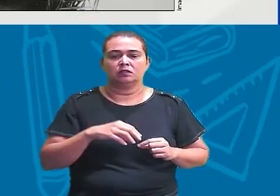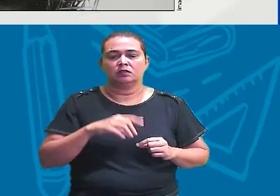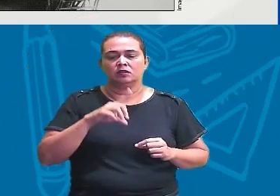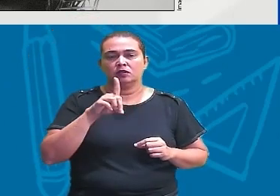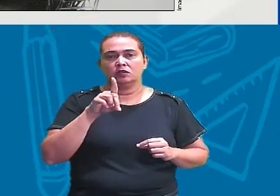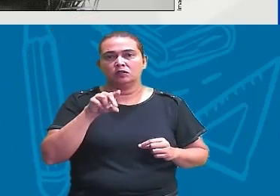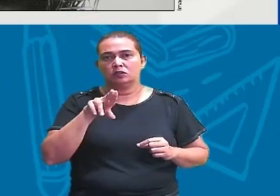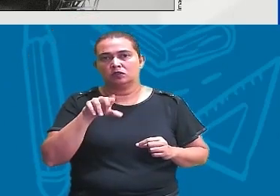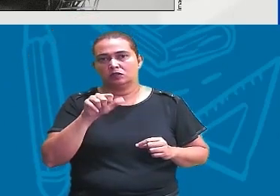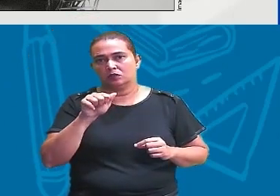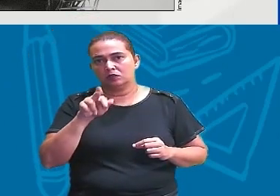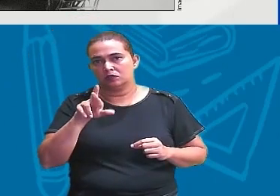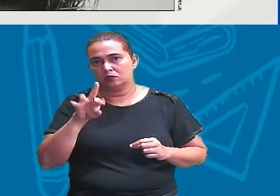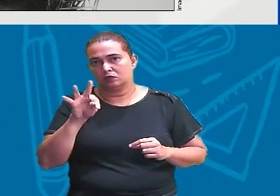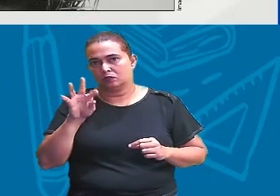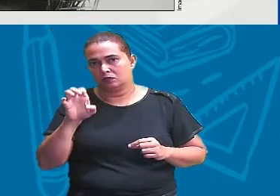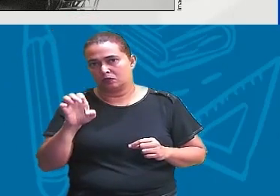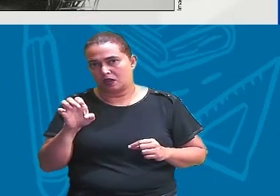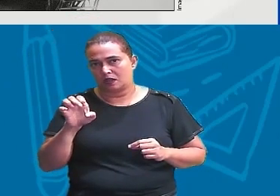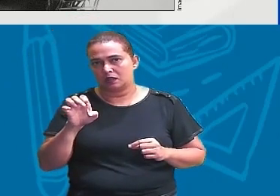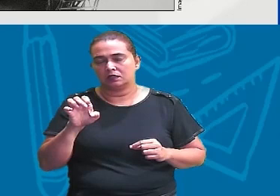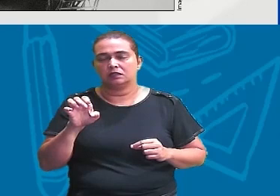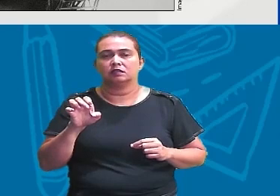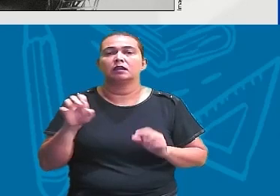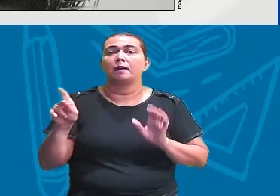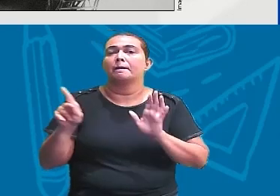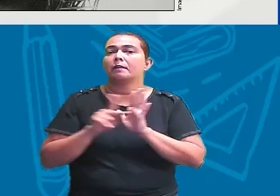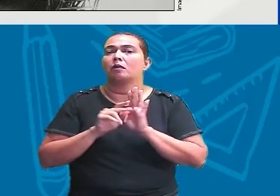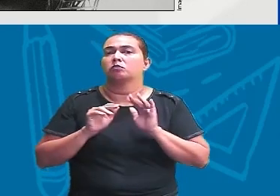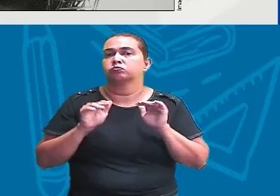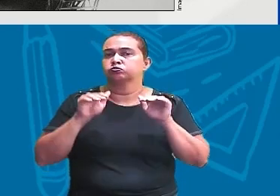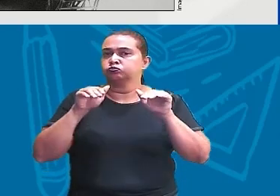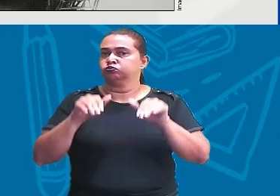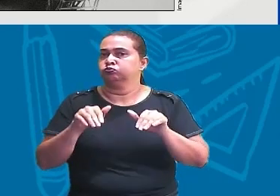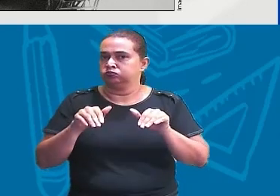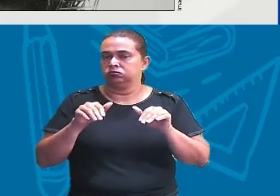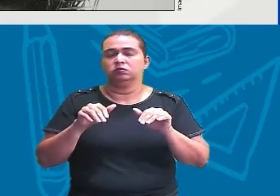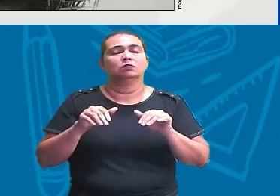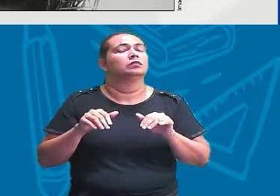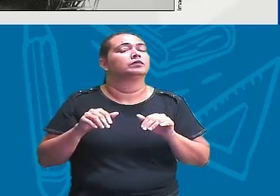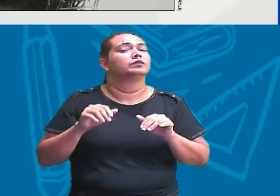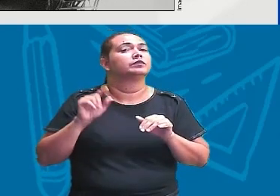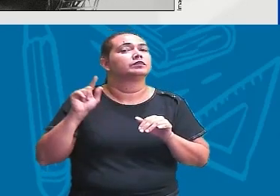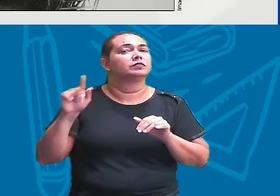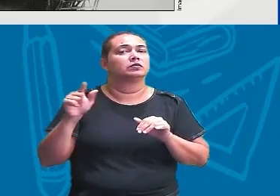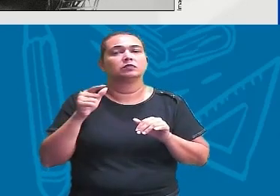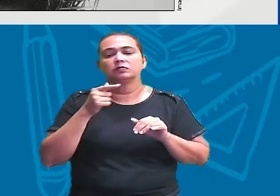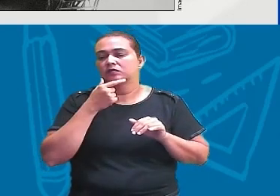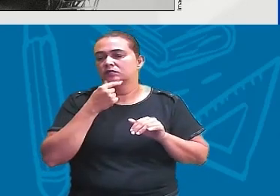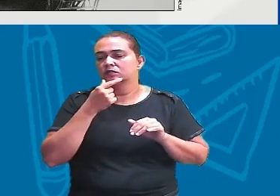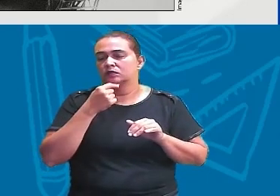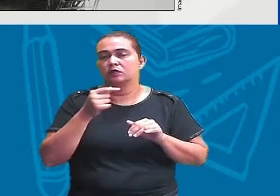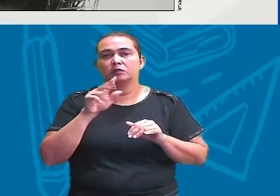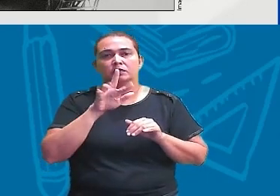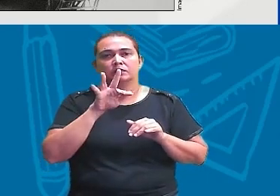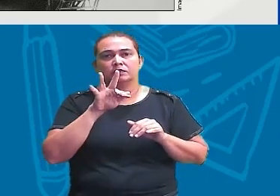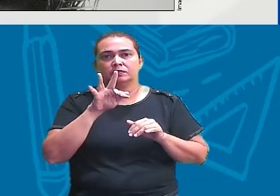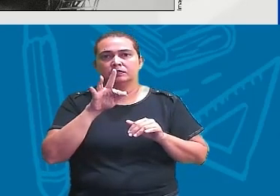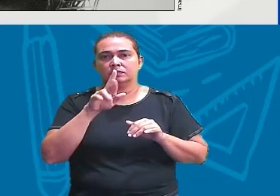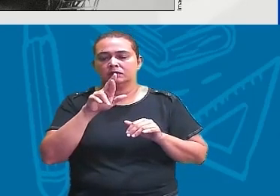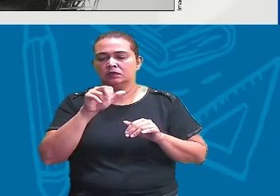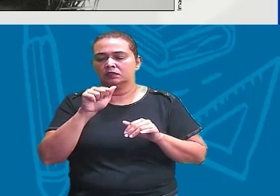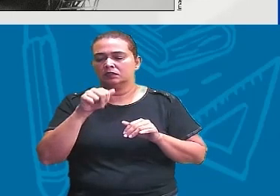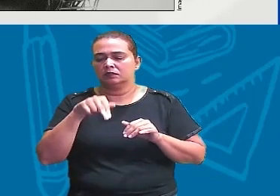do Império Austro-Húngaro, chamado Francisco Ferdinando, Esse cara ele faz uma viagem para uma